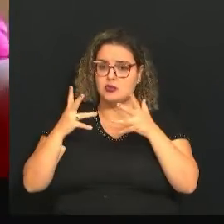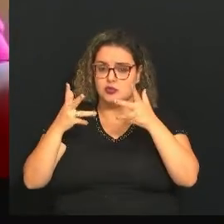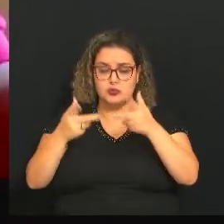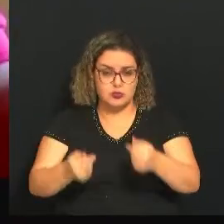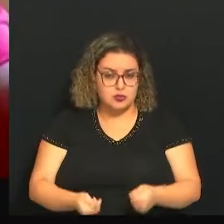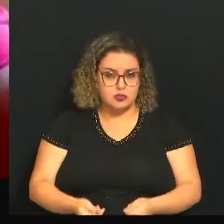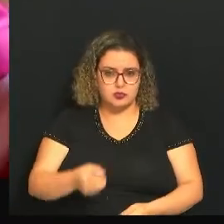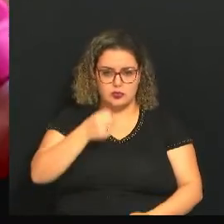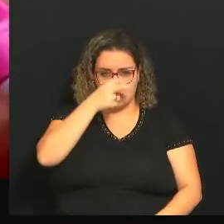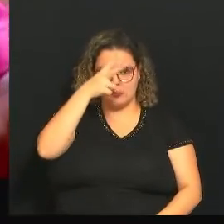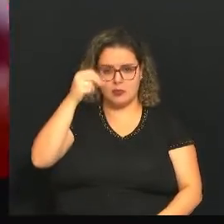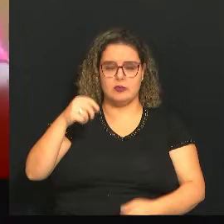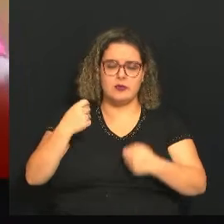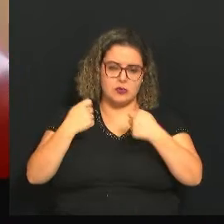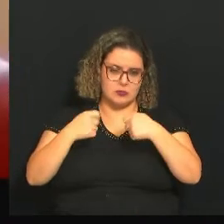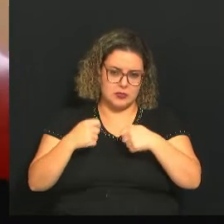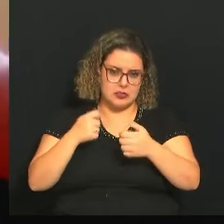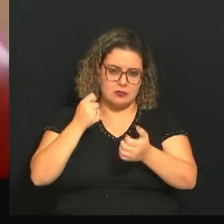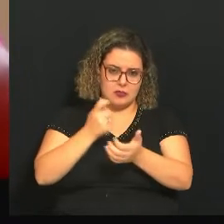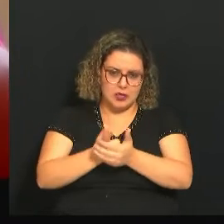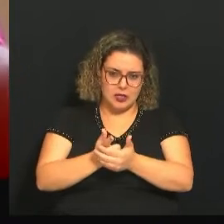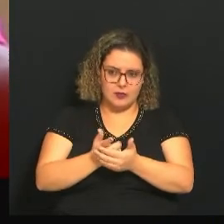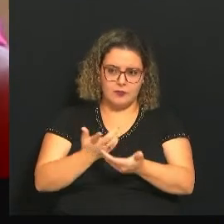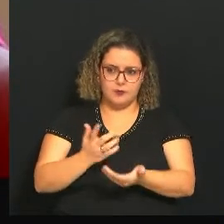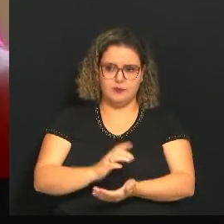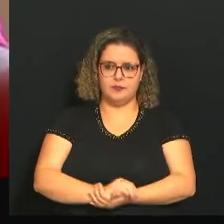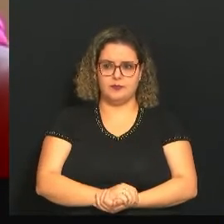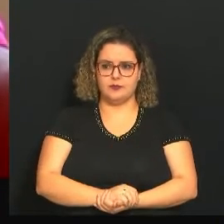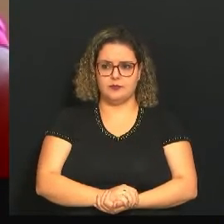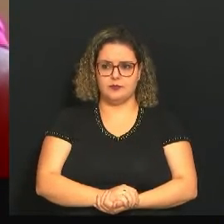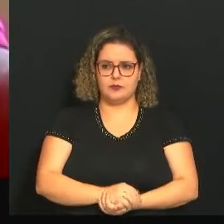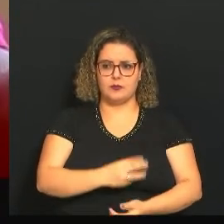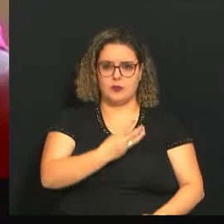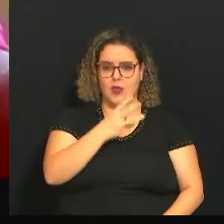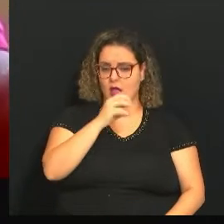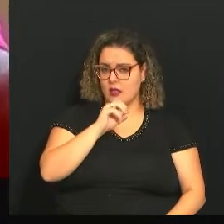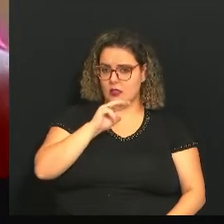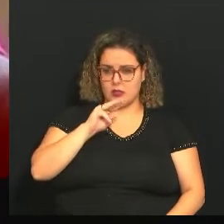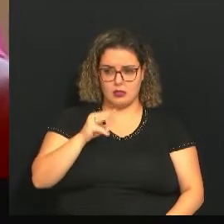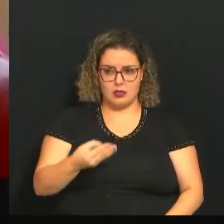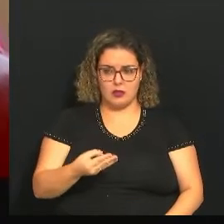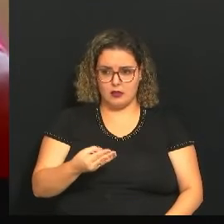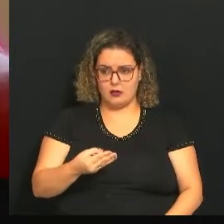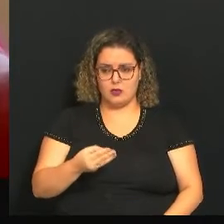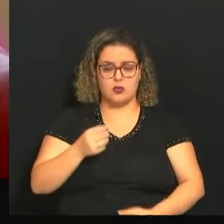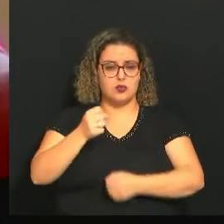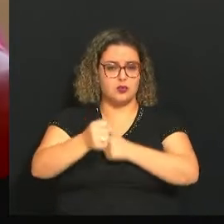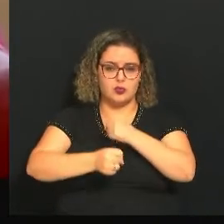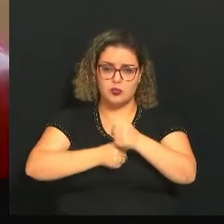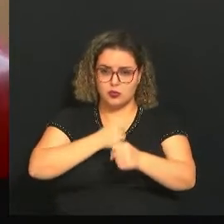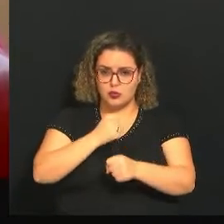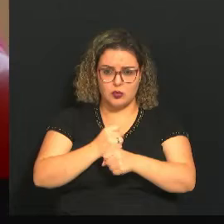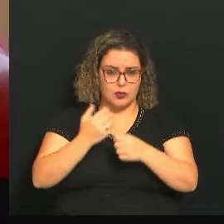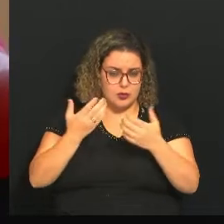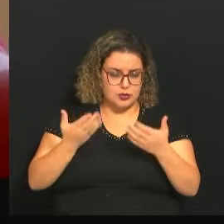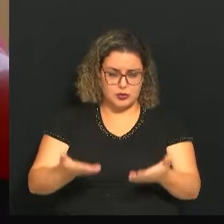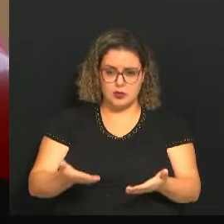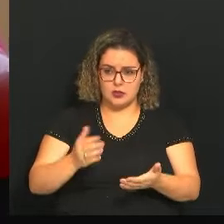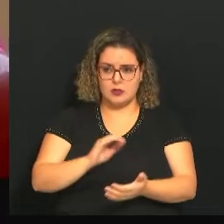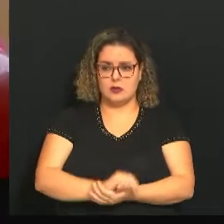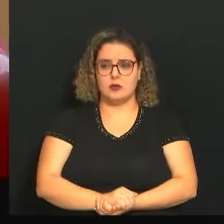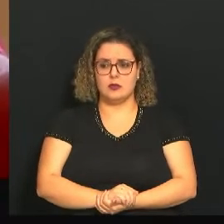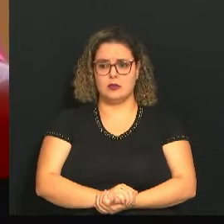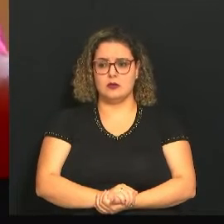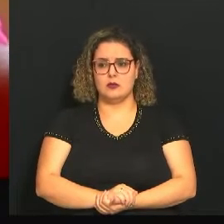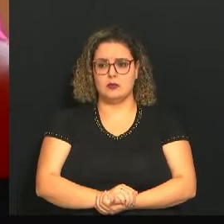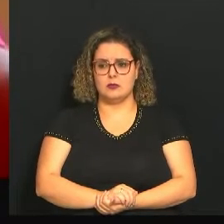400 e 400, no máximo 30 milhões no ano, isso aí. Então,